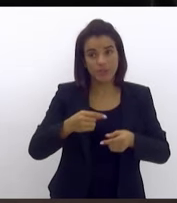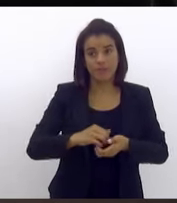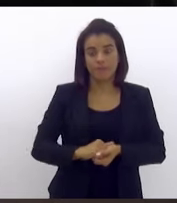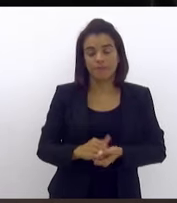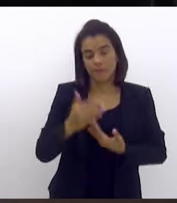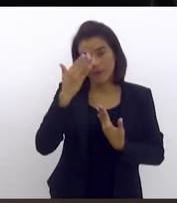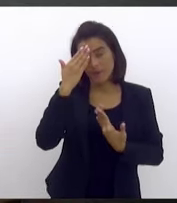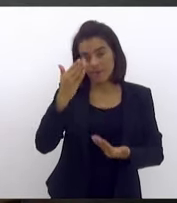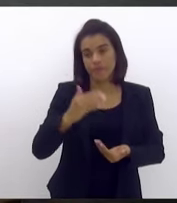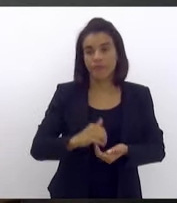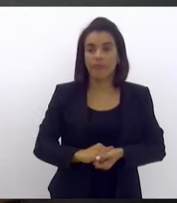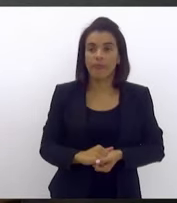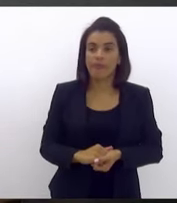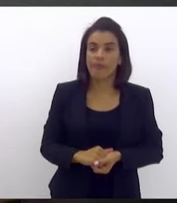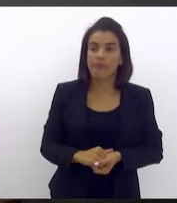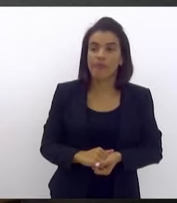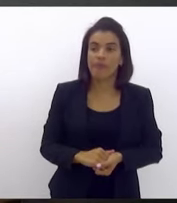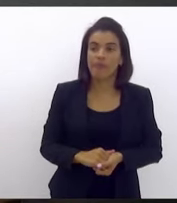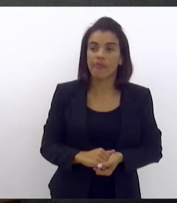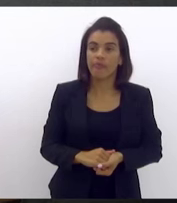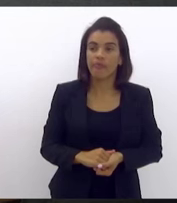representantes. Muito obrigado.